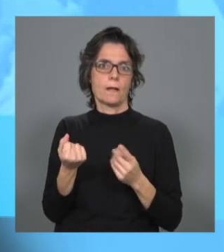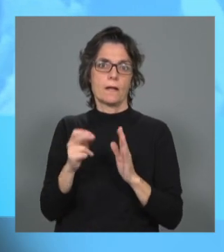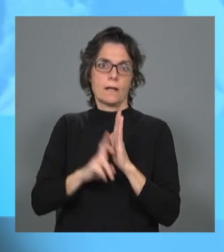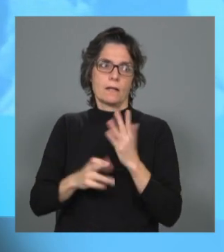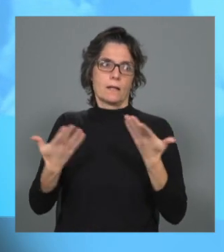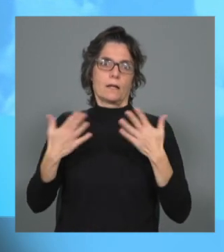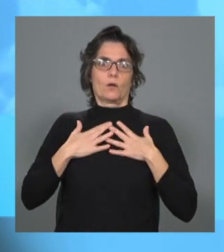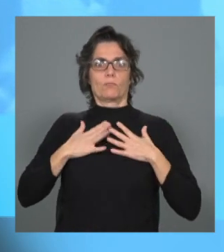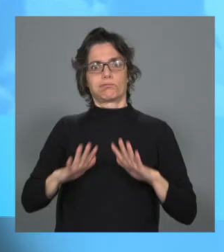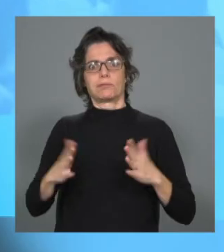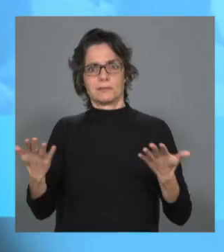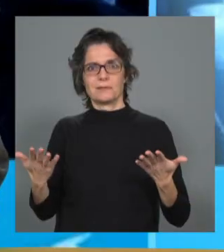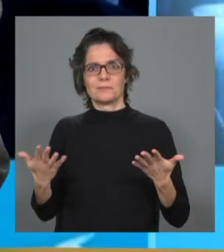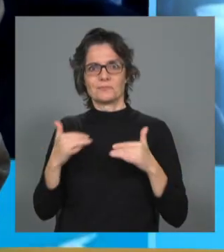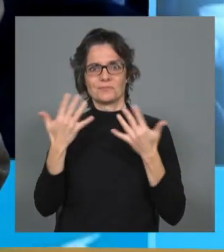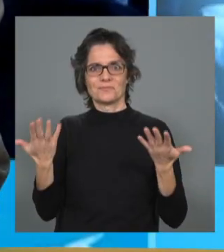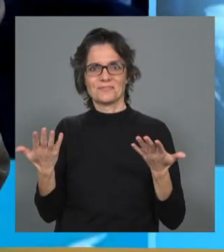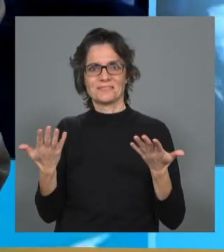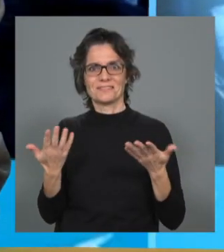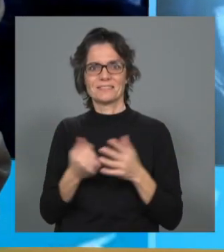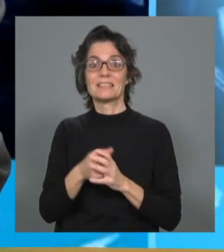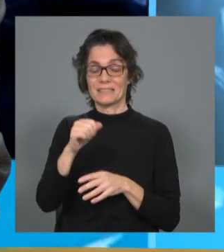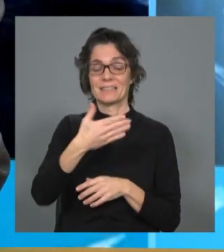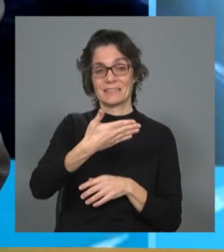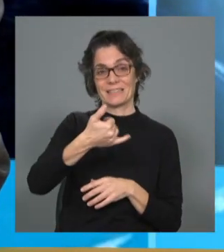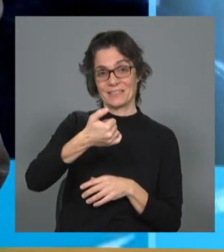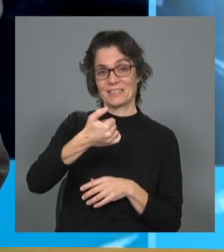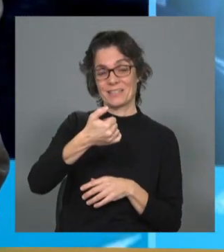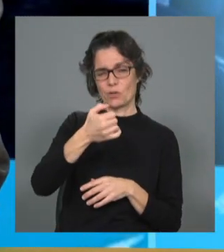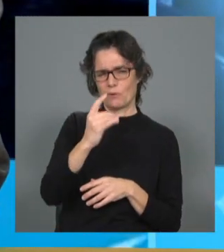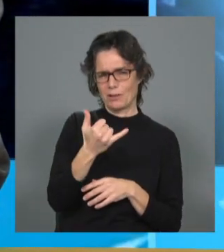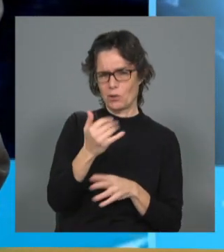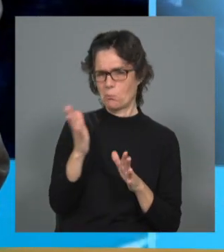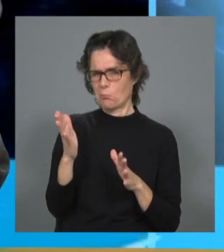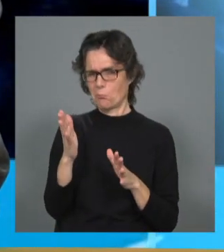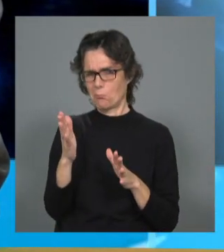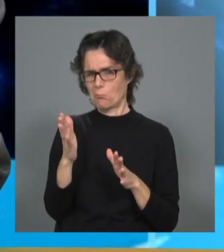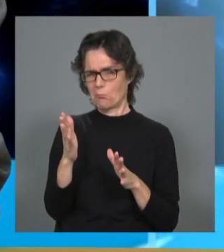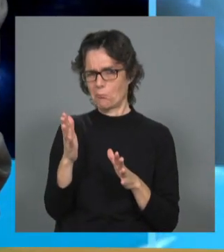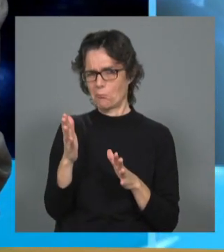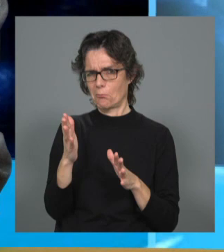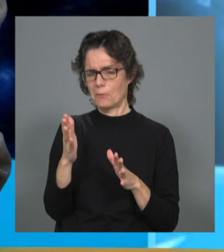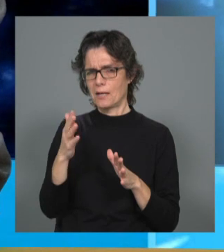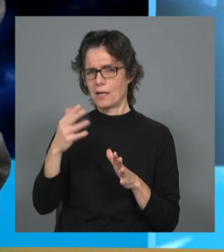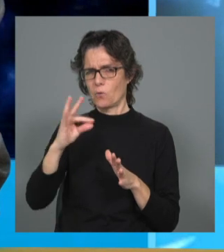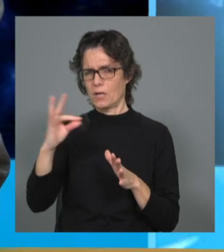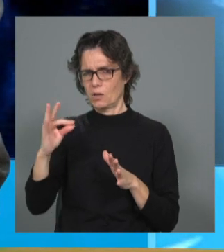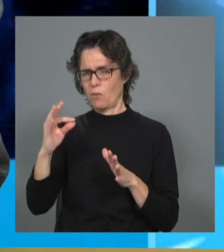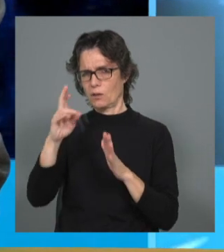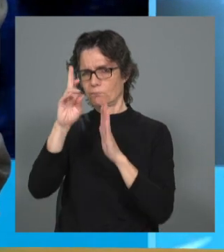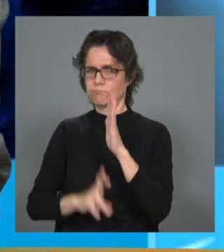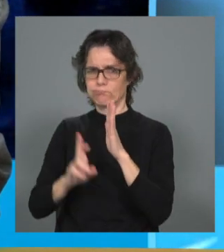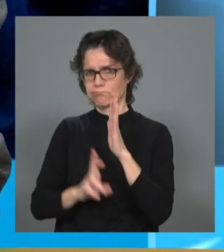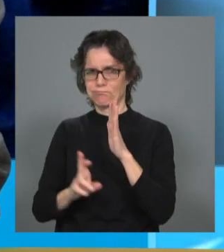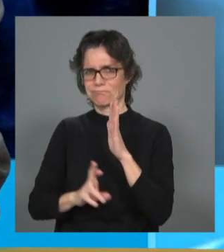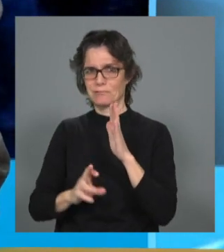queda até significativa. Sim, de 52 para 40 e qualquer coisa, 43. Sim, portanto, quase 10%. A abstenção caiu quase 10%,